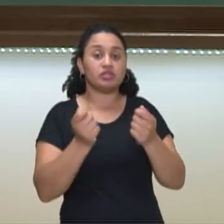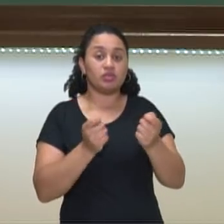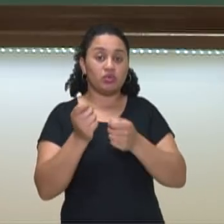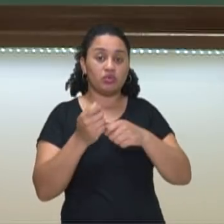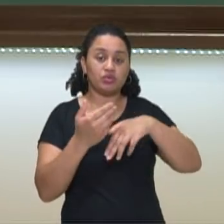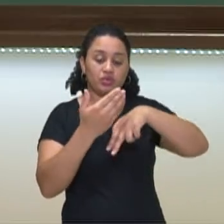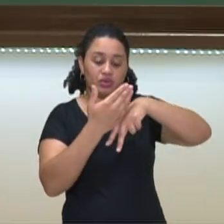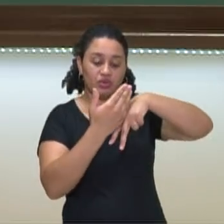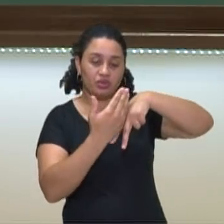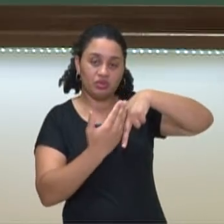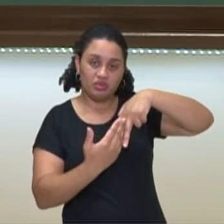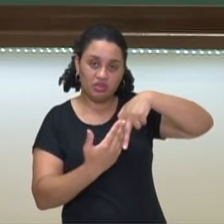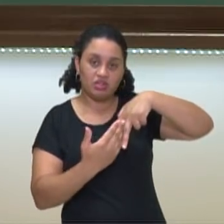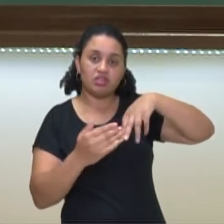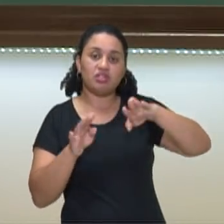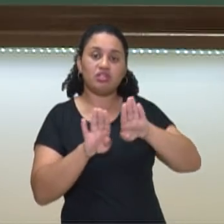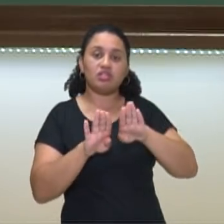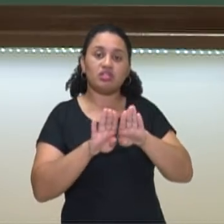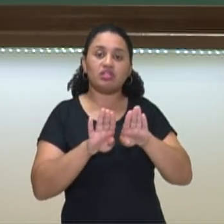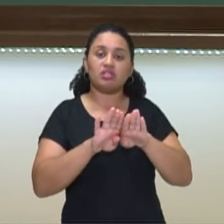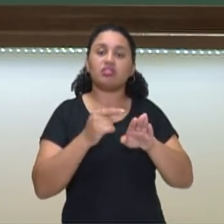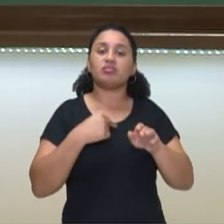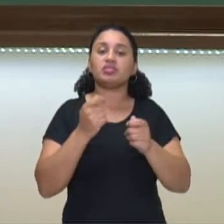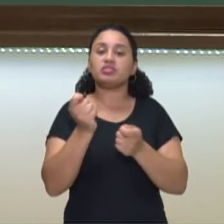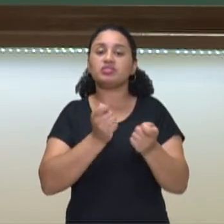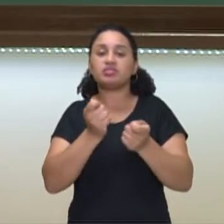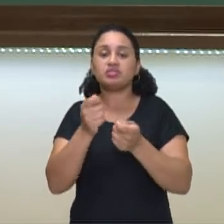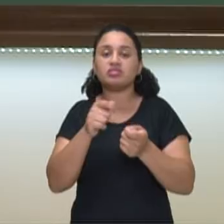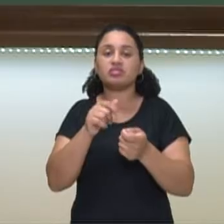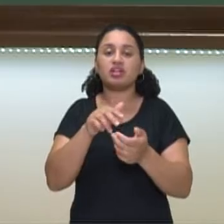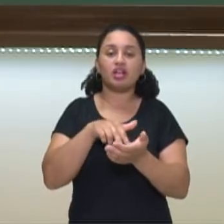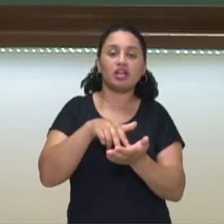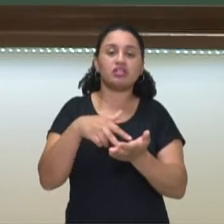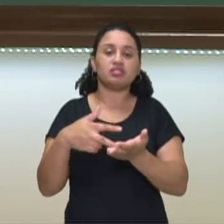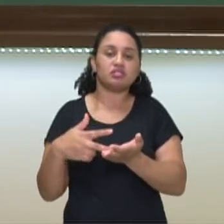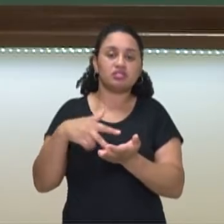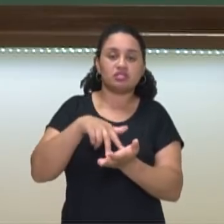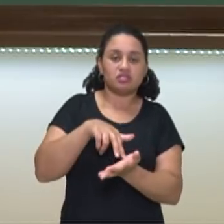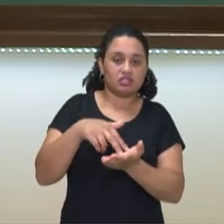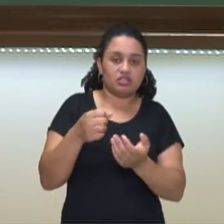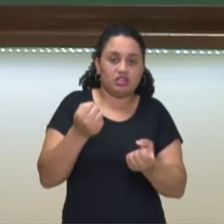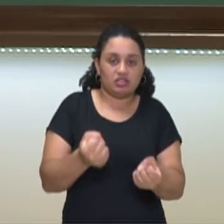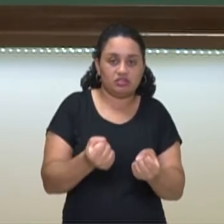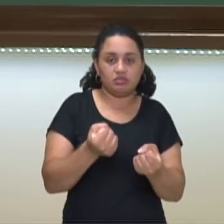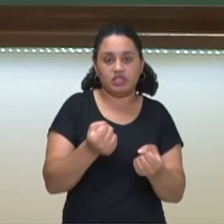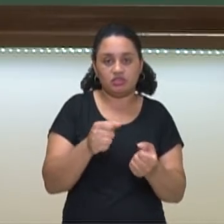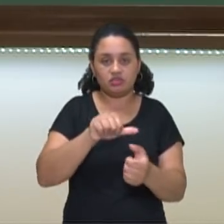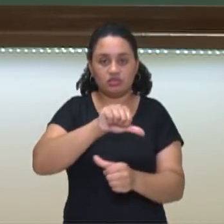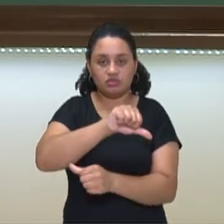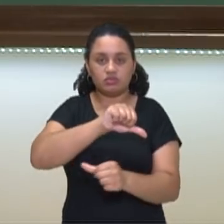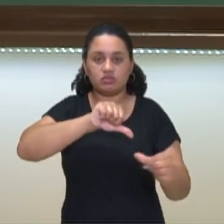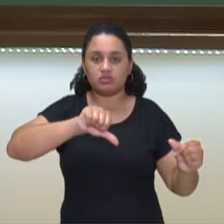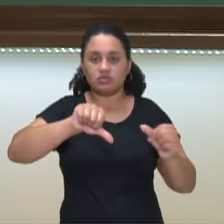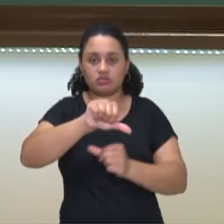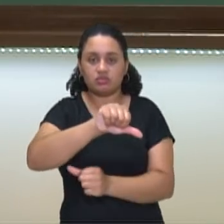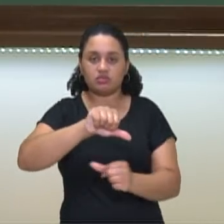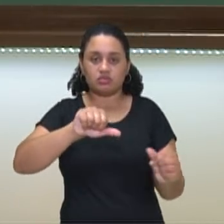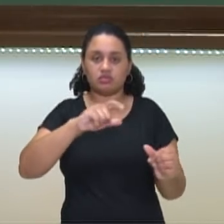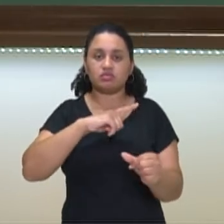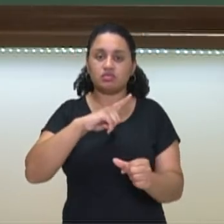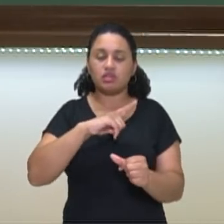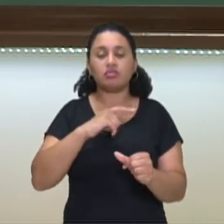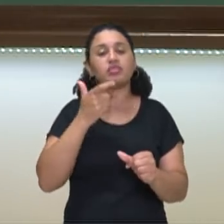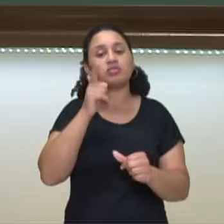eixo, eu também tenho que controlar essas trocas de peso, tá? Para que eu consiga me